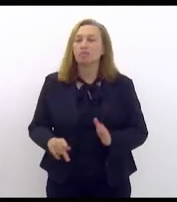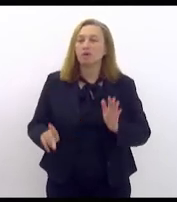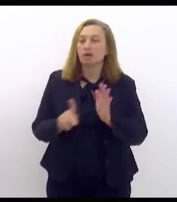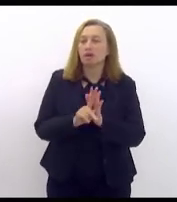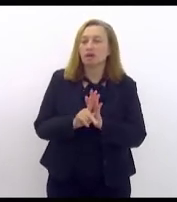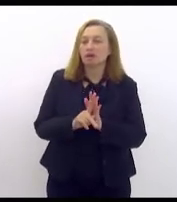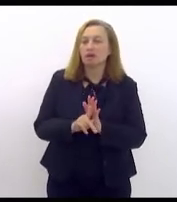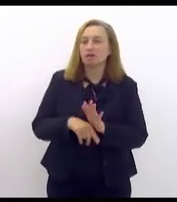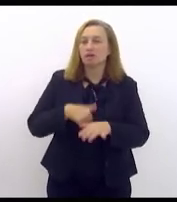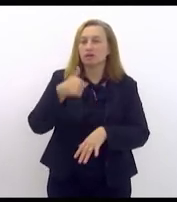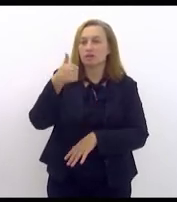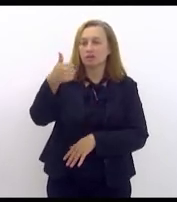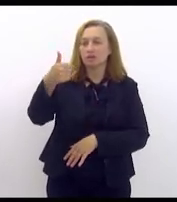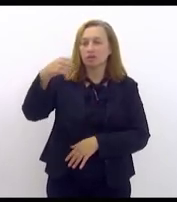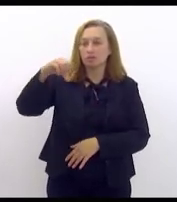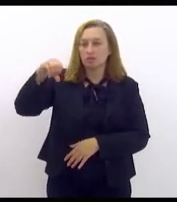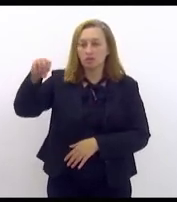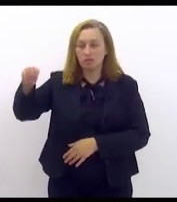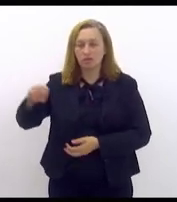190.